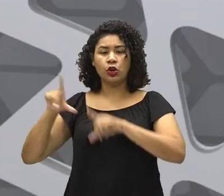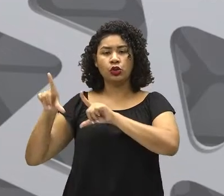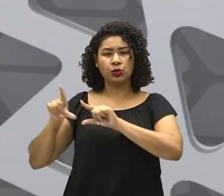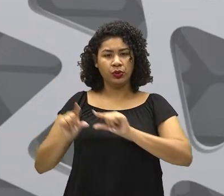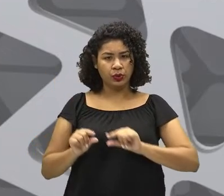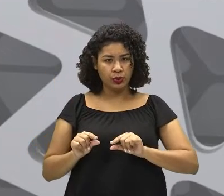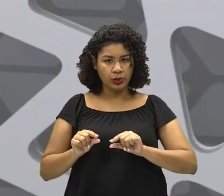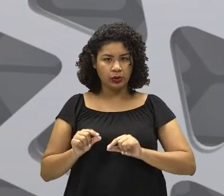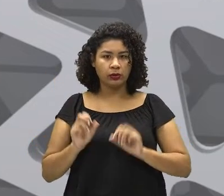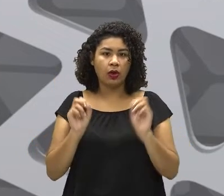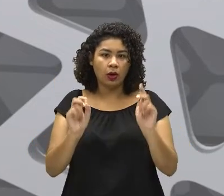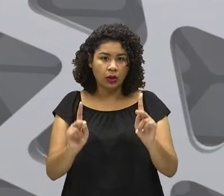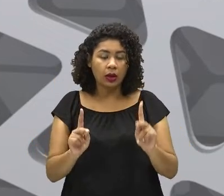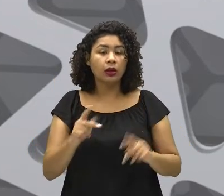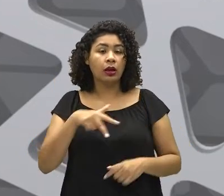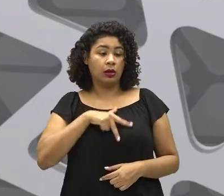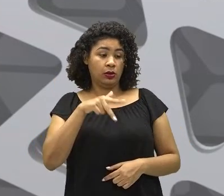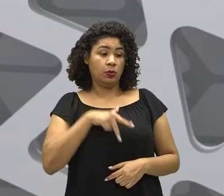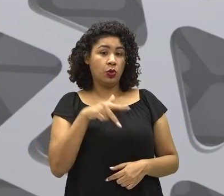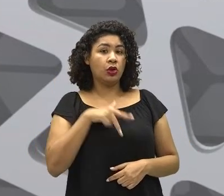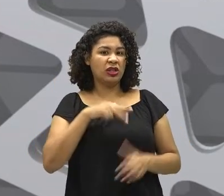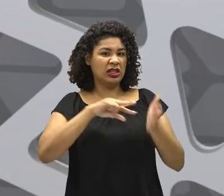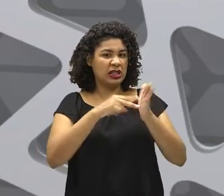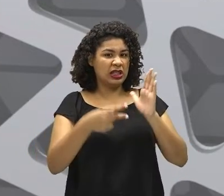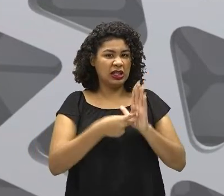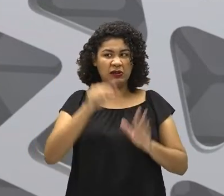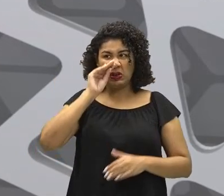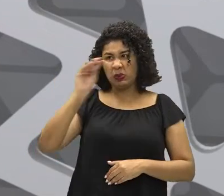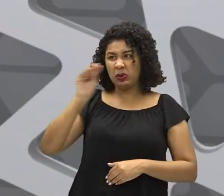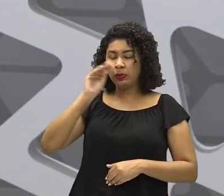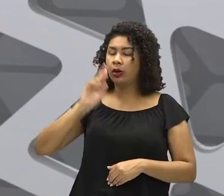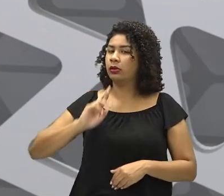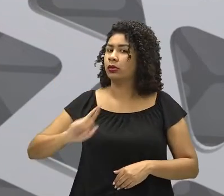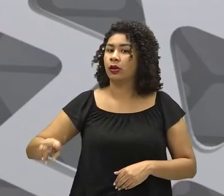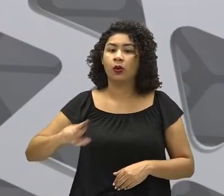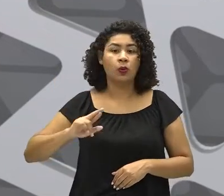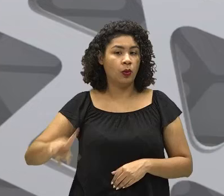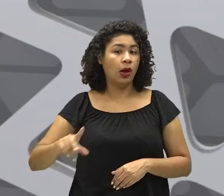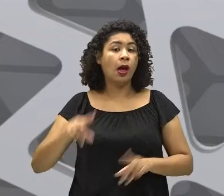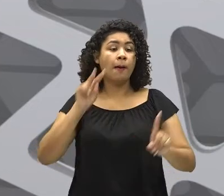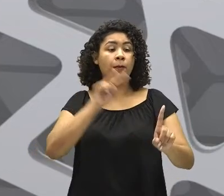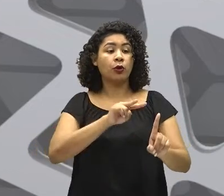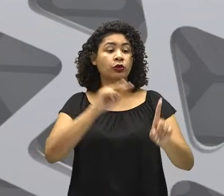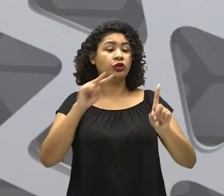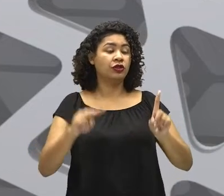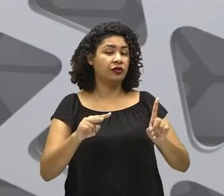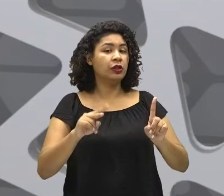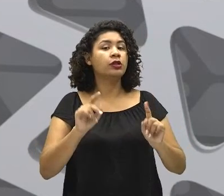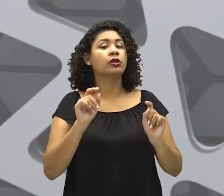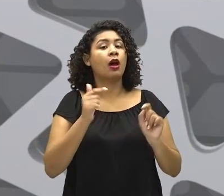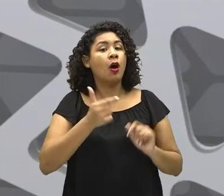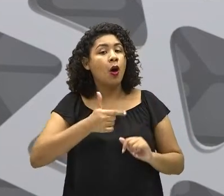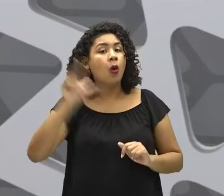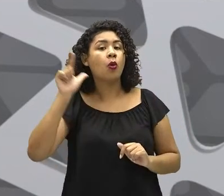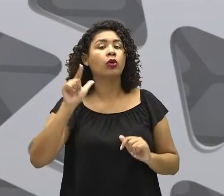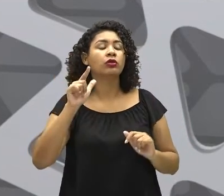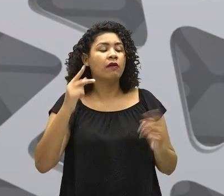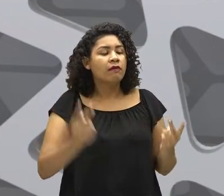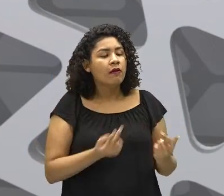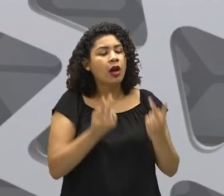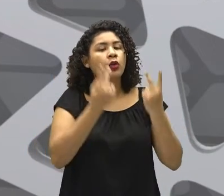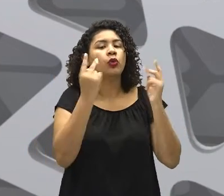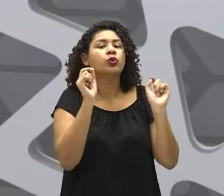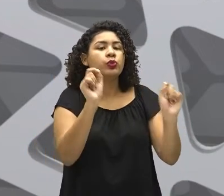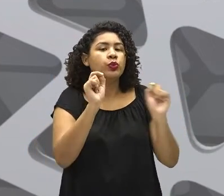da religião, ok? Mas é uma abertura para a valorização da obra suprema de Deus, que é o